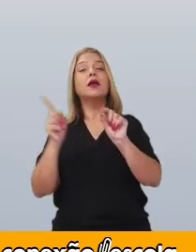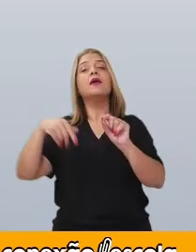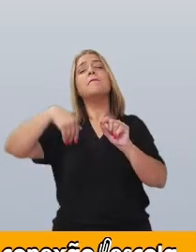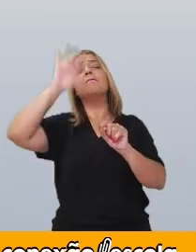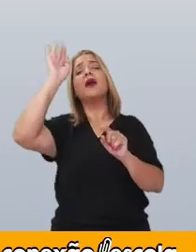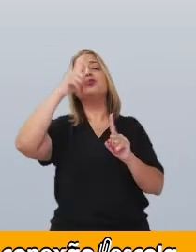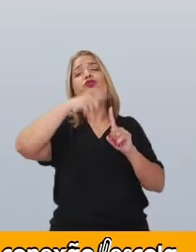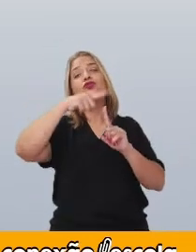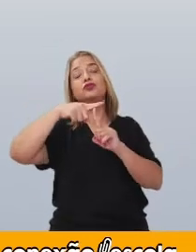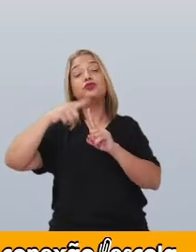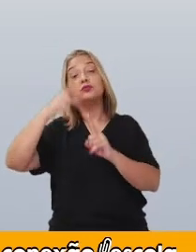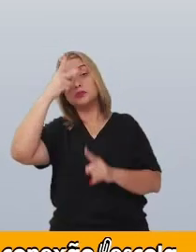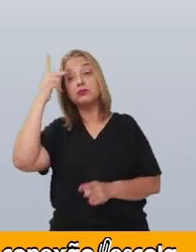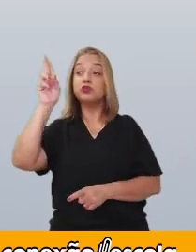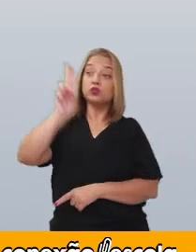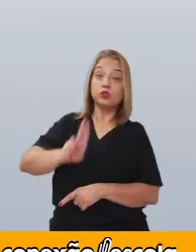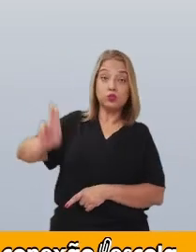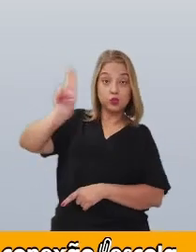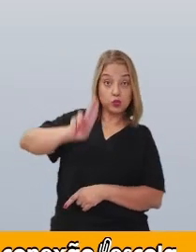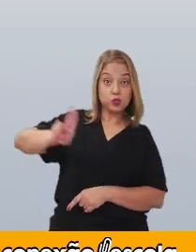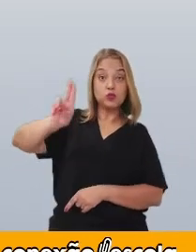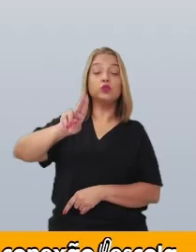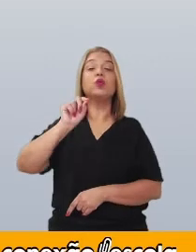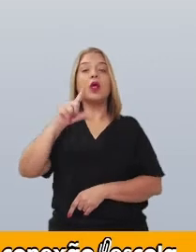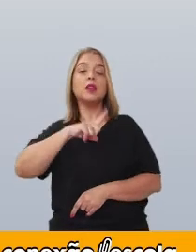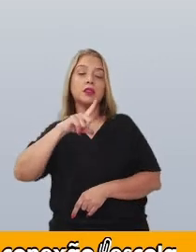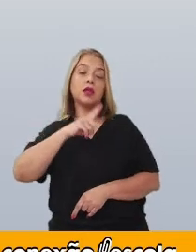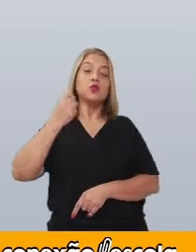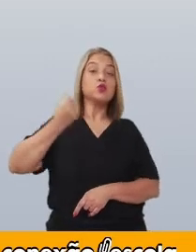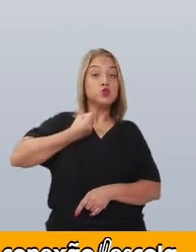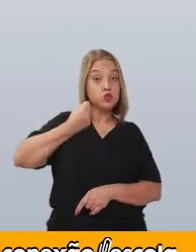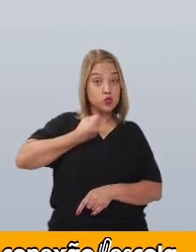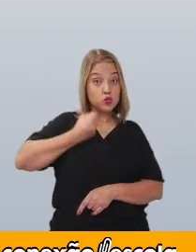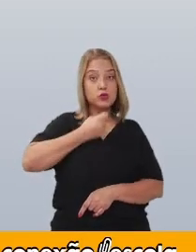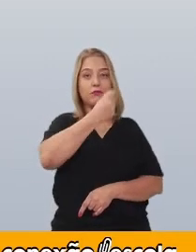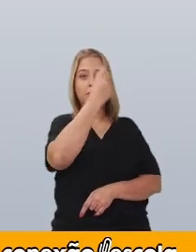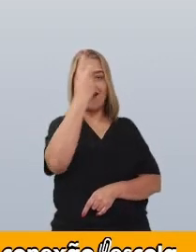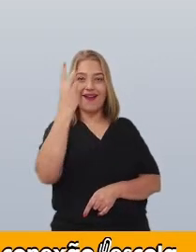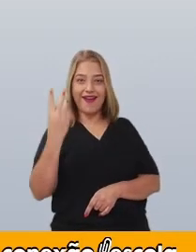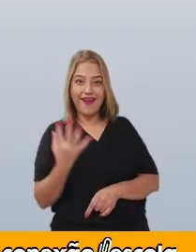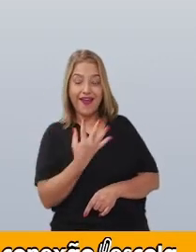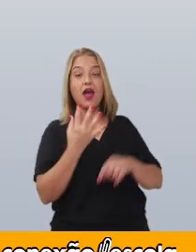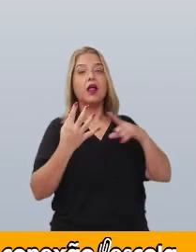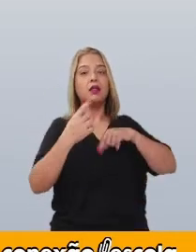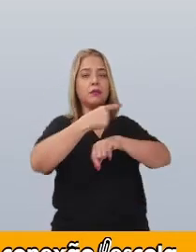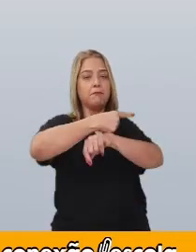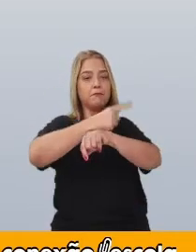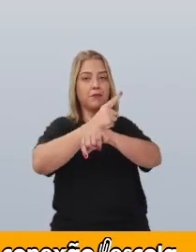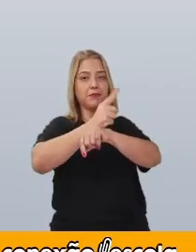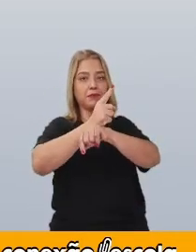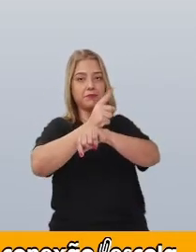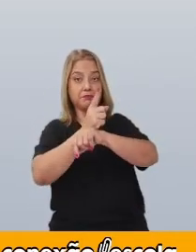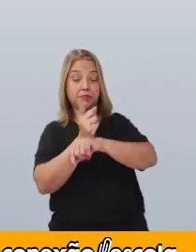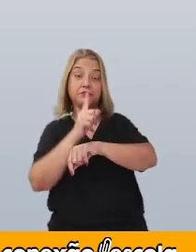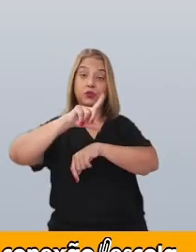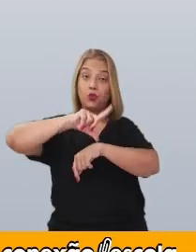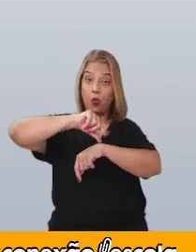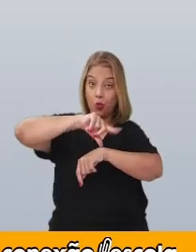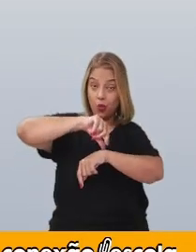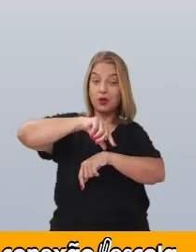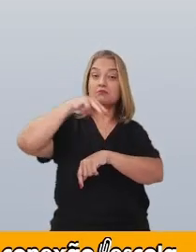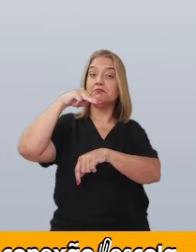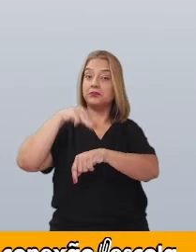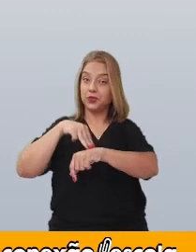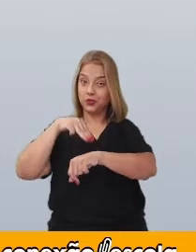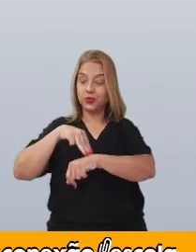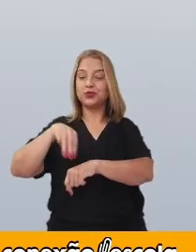mais utilizados pelas pessoas, com números e, como eu disse, ponteiros contando horas,